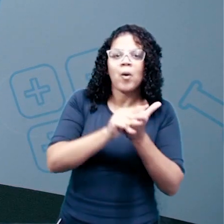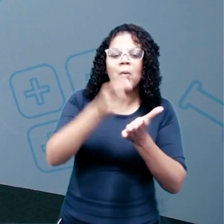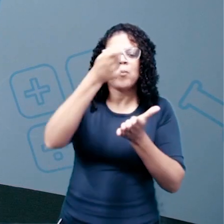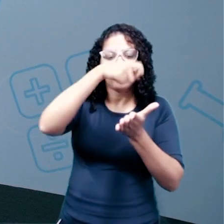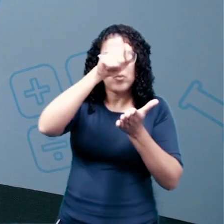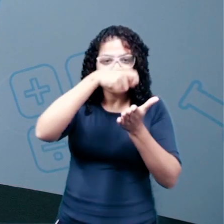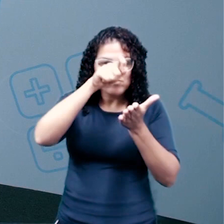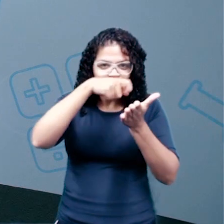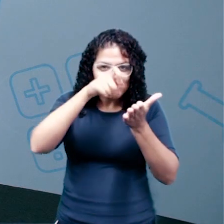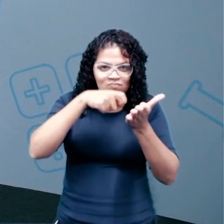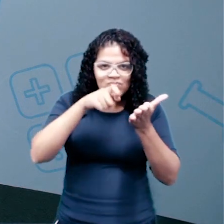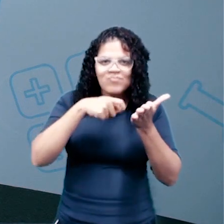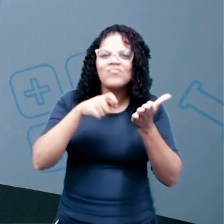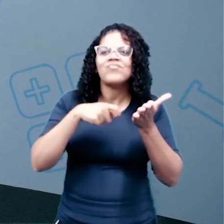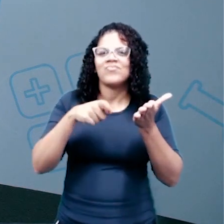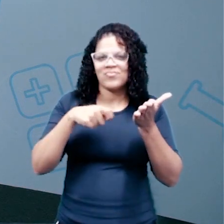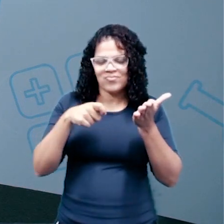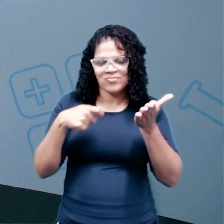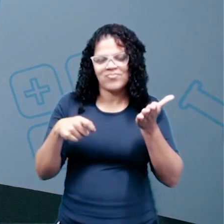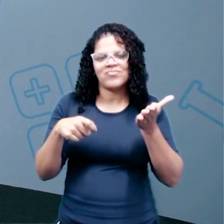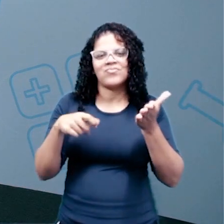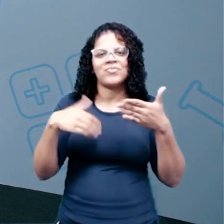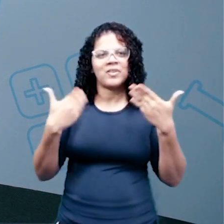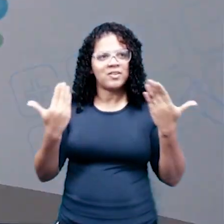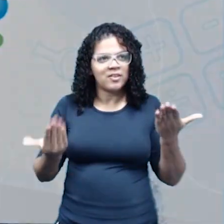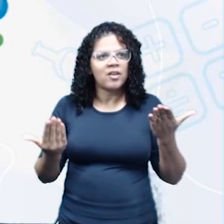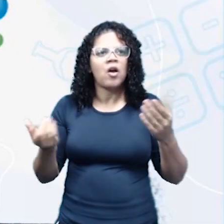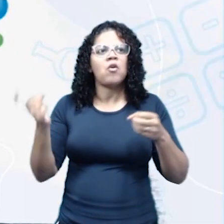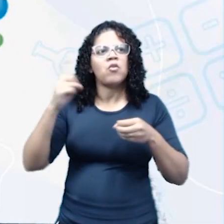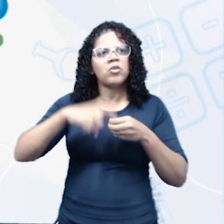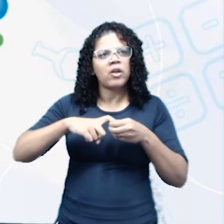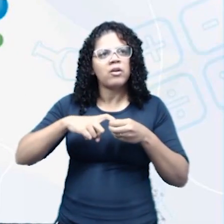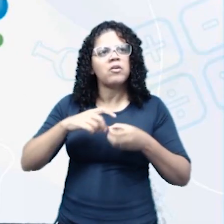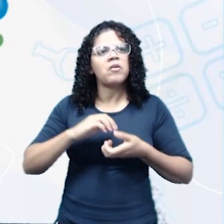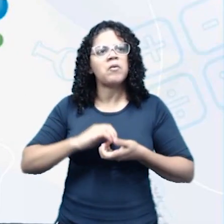nossas anotações. Então, vamos voltar lá.